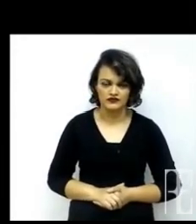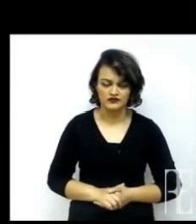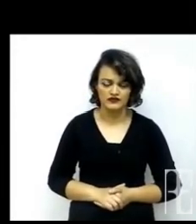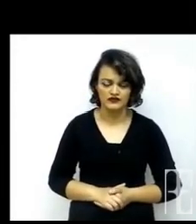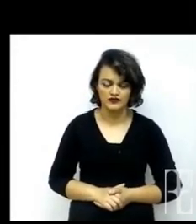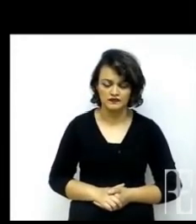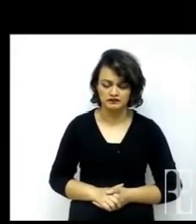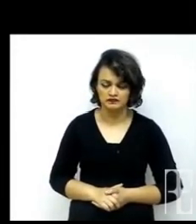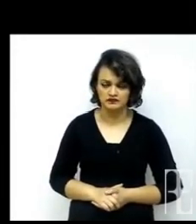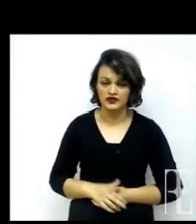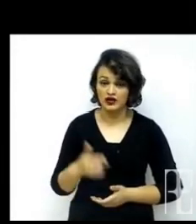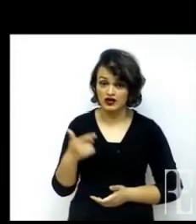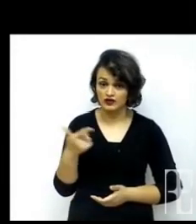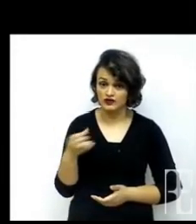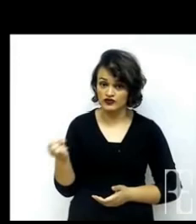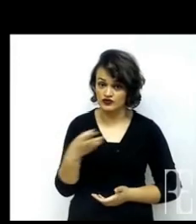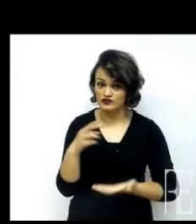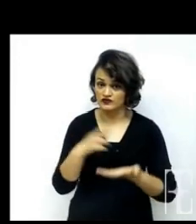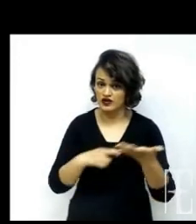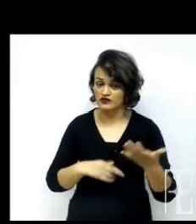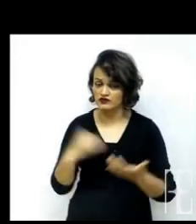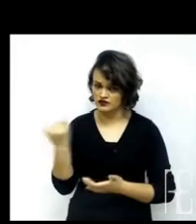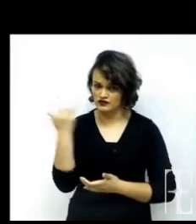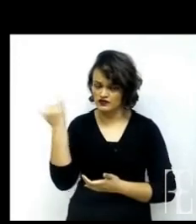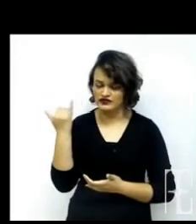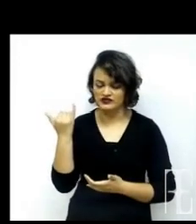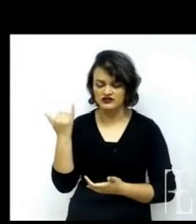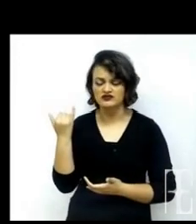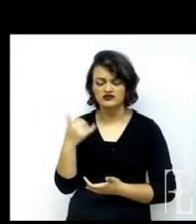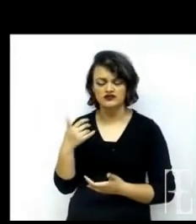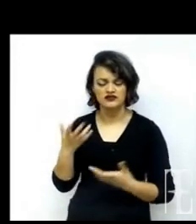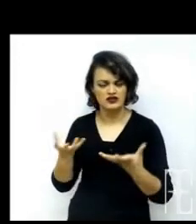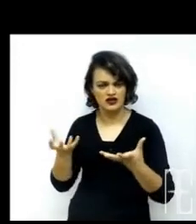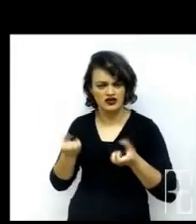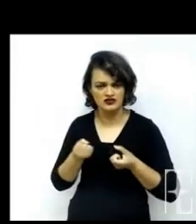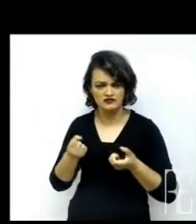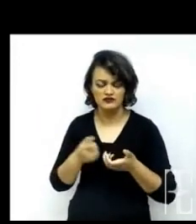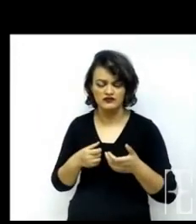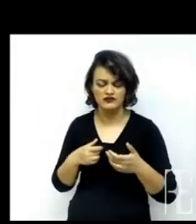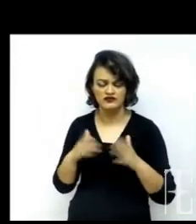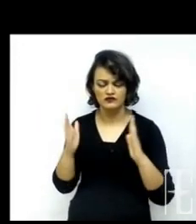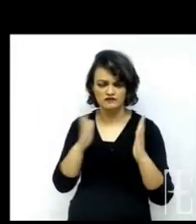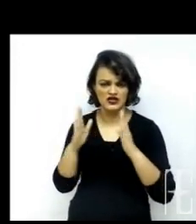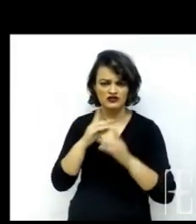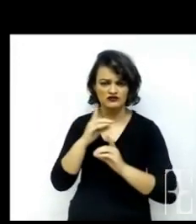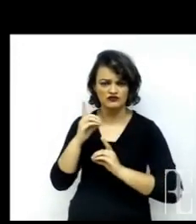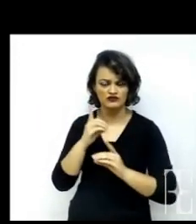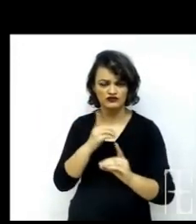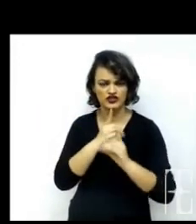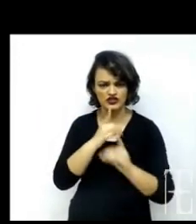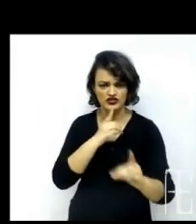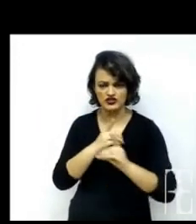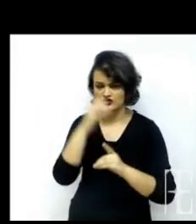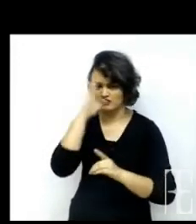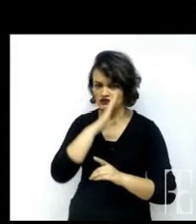novos relatórios importantes. A caminho da era digital no